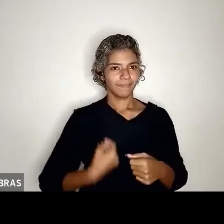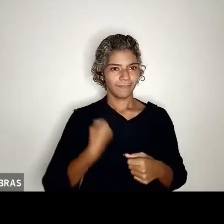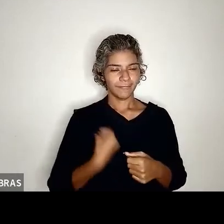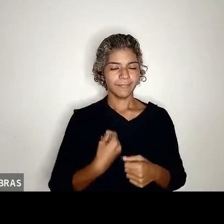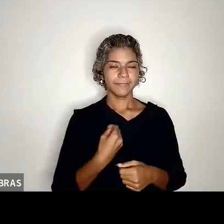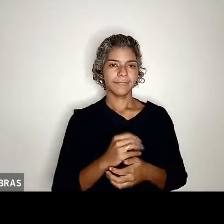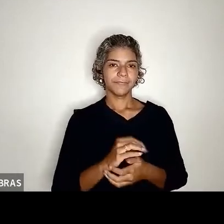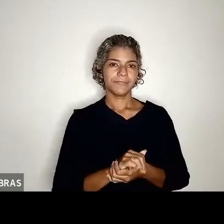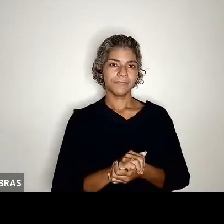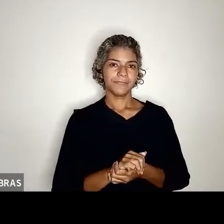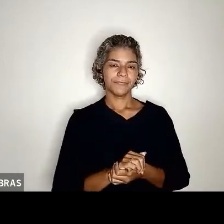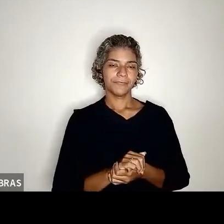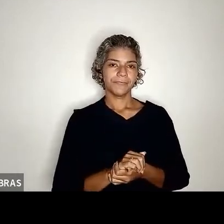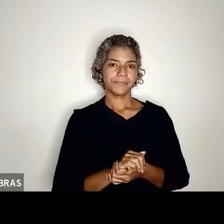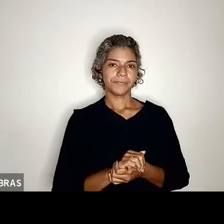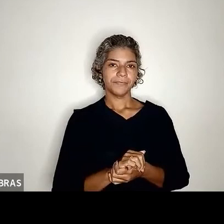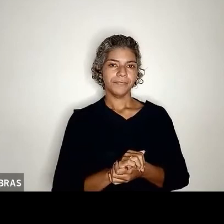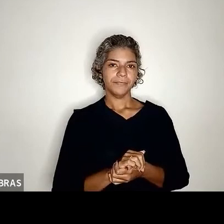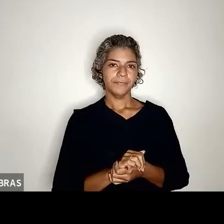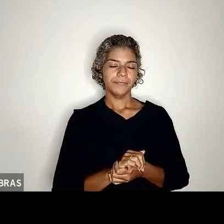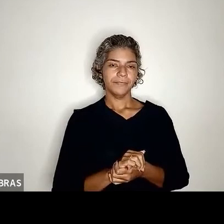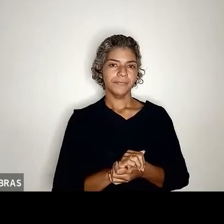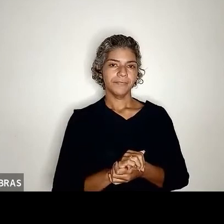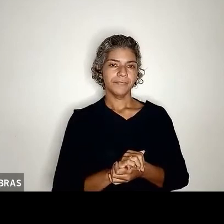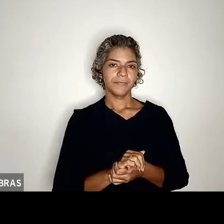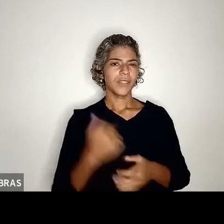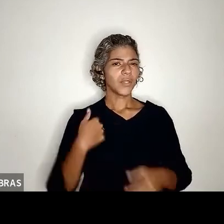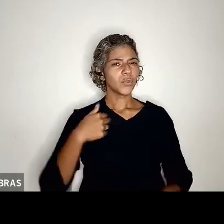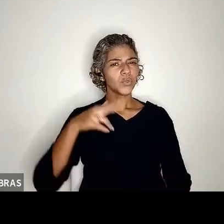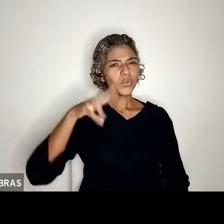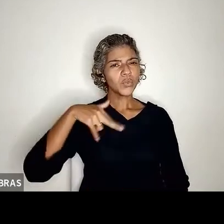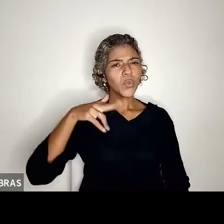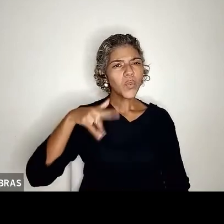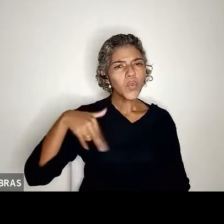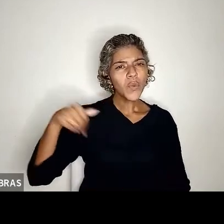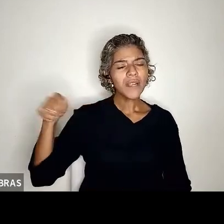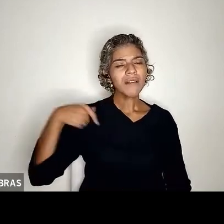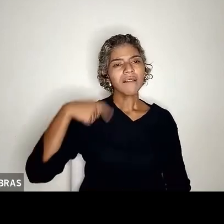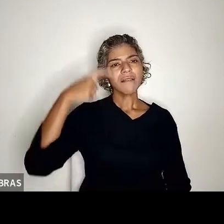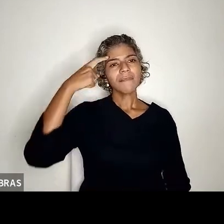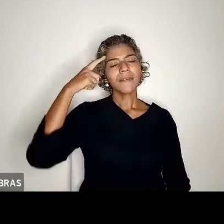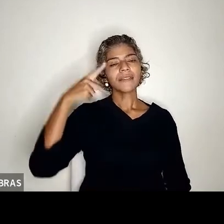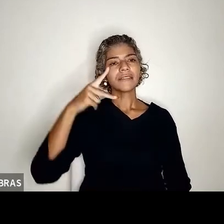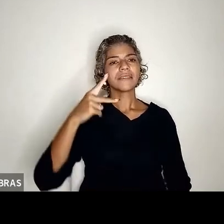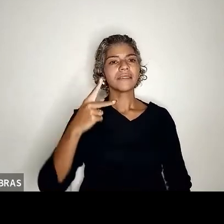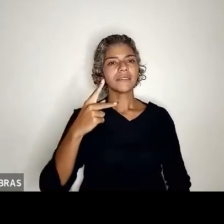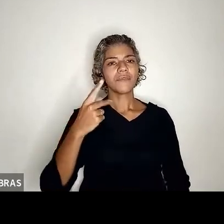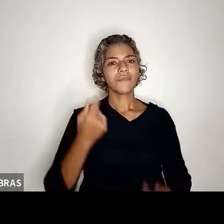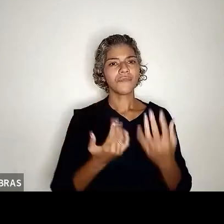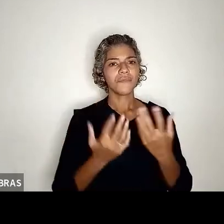Não para lumbra-se com teu fogo, senão para